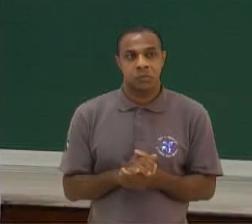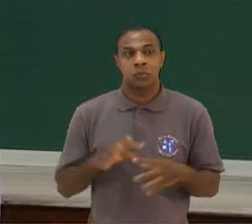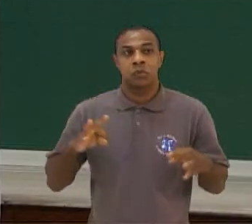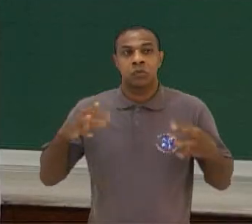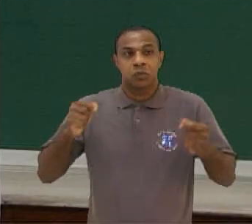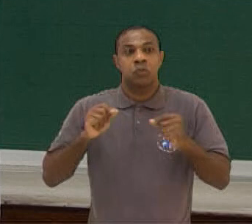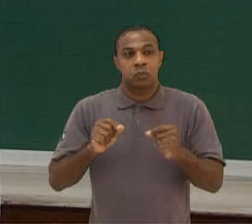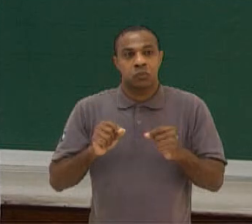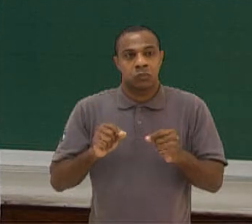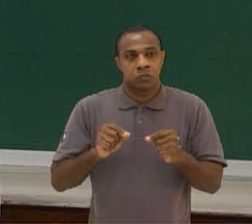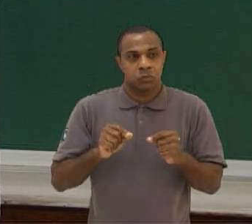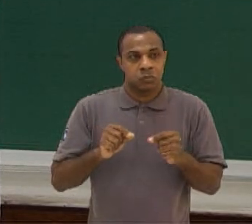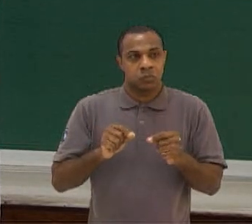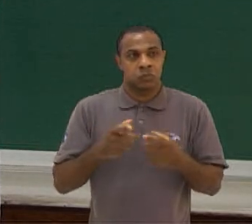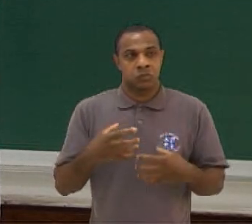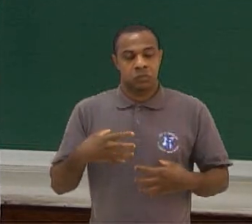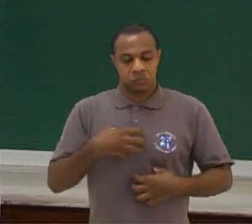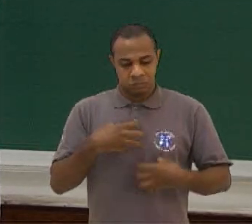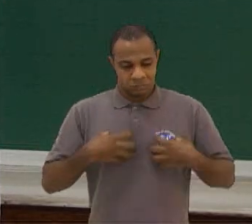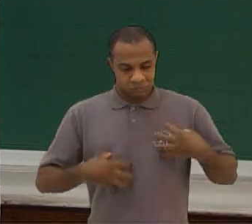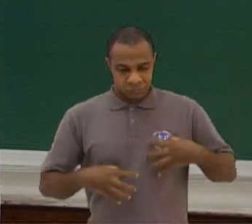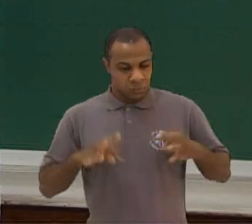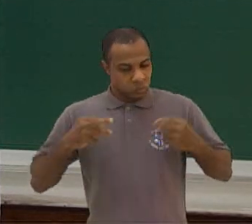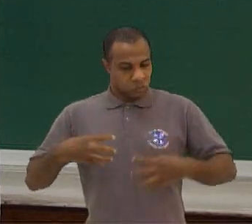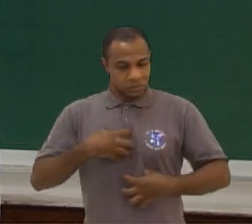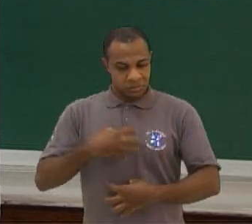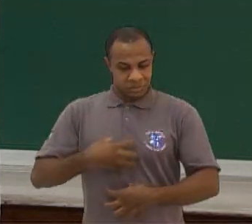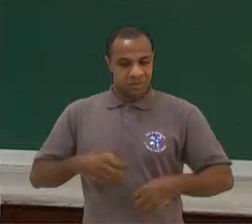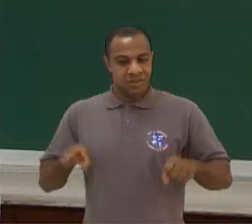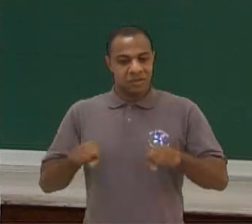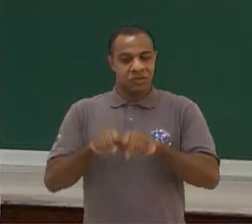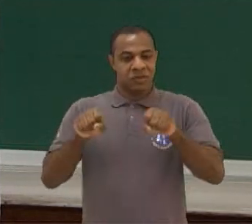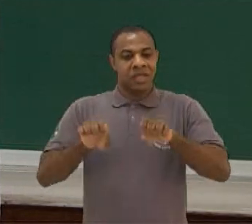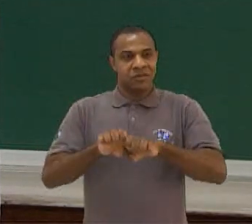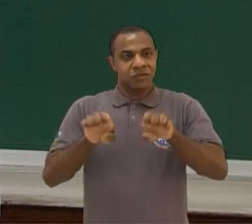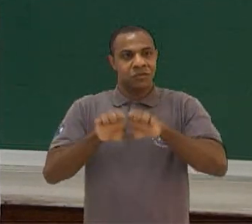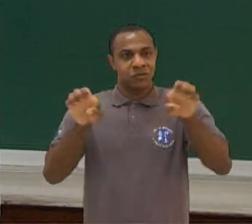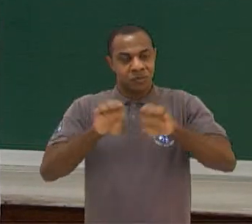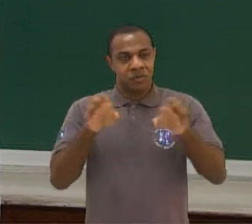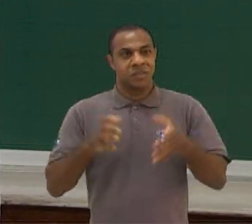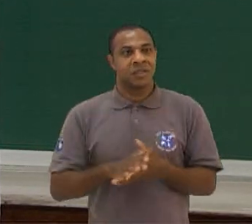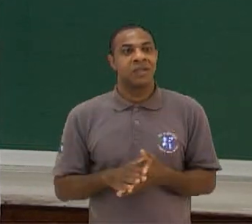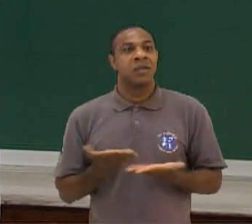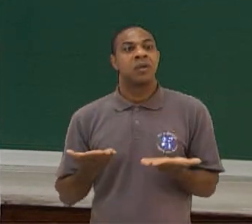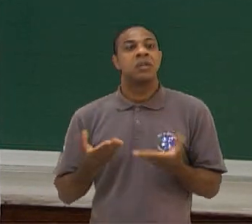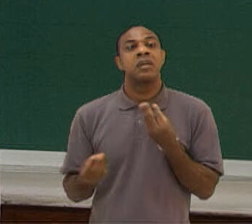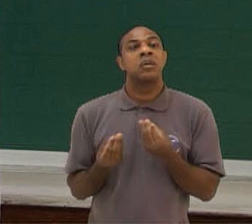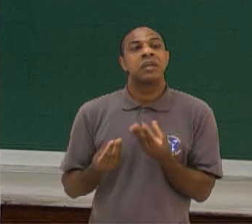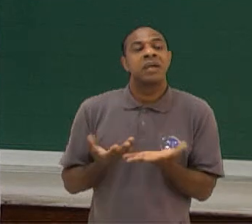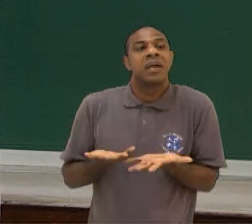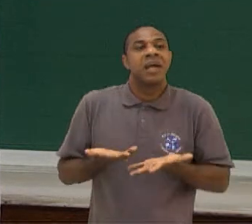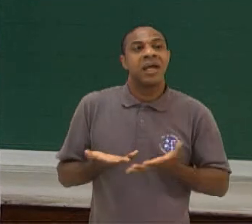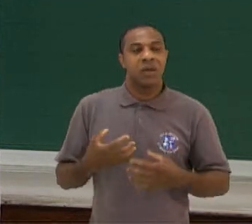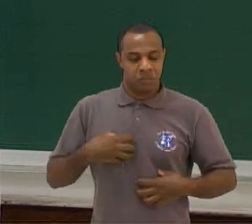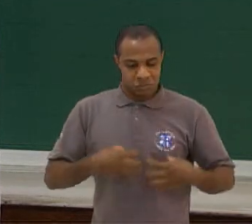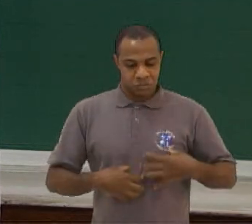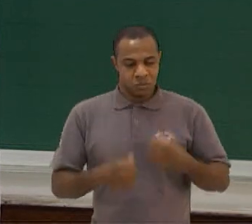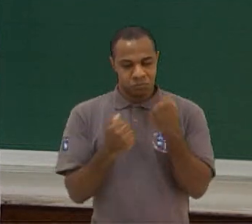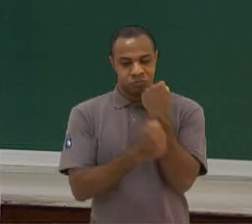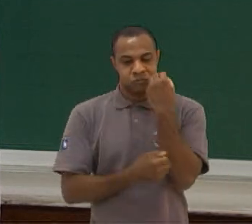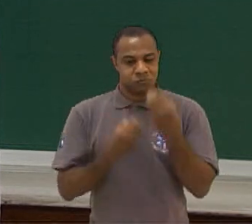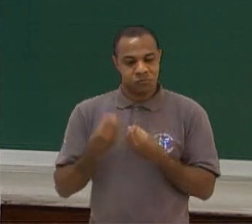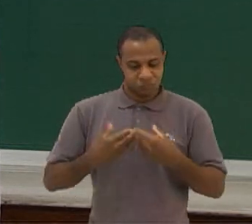as partes a seguir, então ele está passando uma listinha de estruturas, compõem o trato gastrointestinal desses animais, ou seja, dos